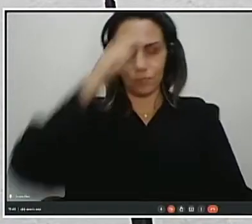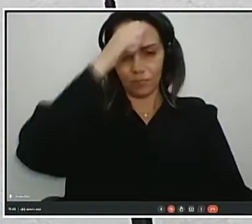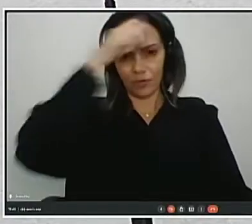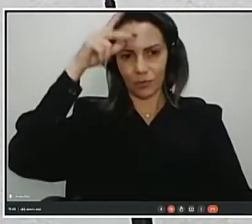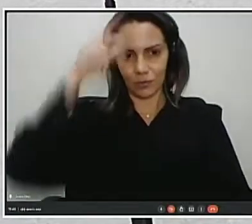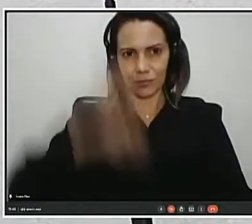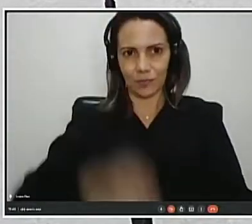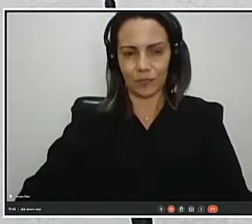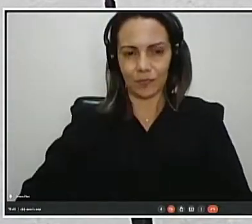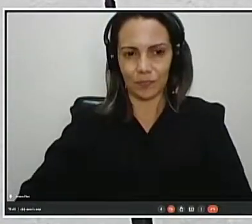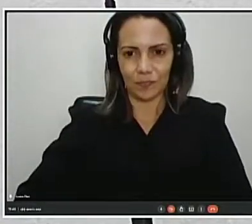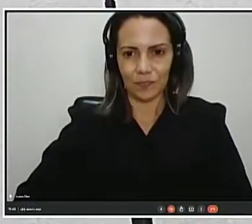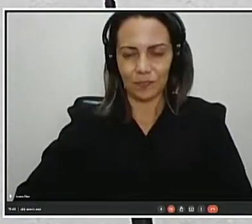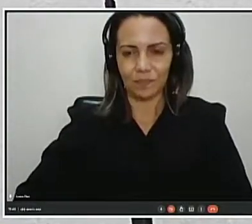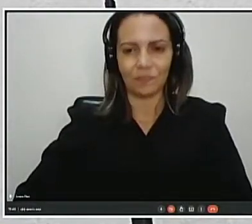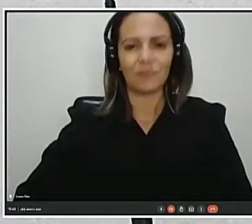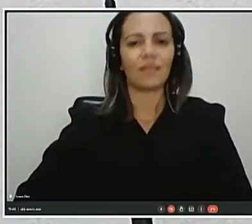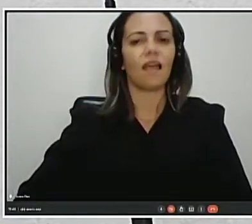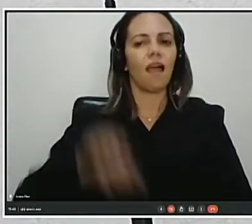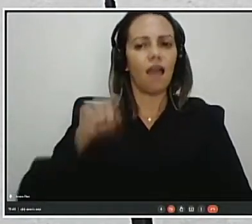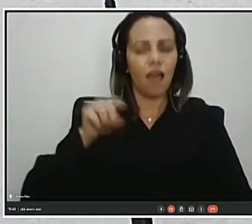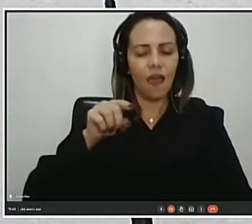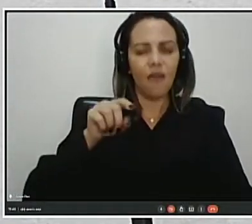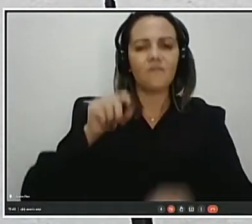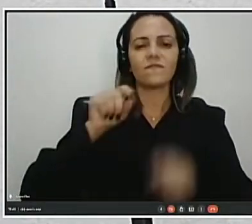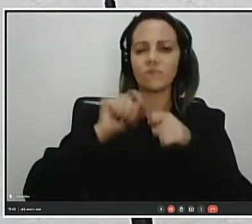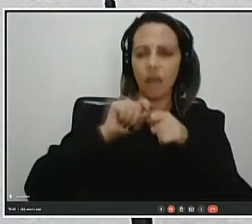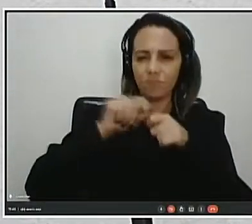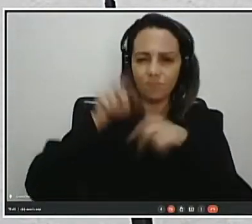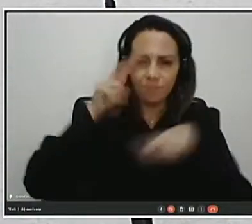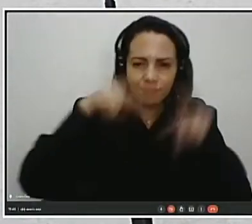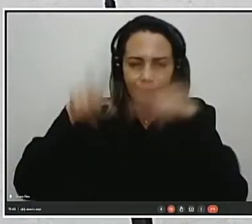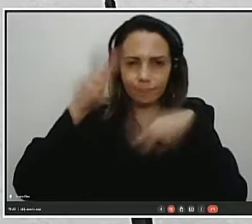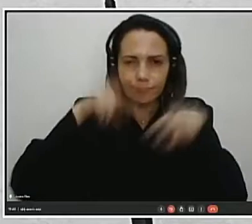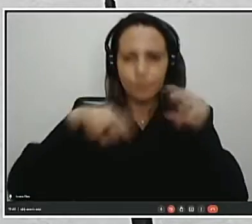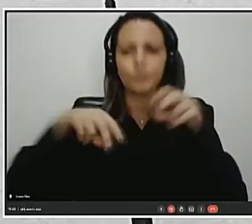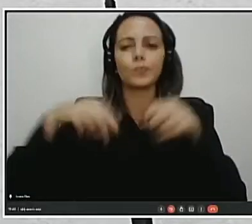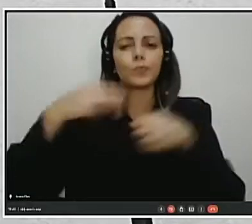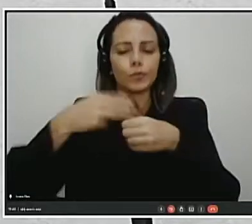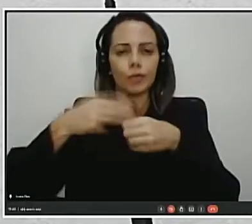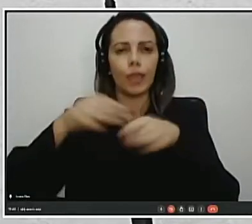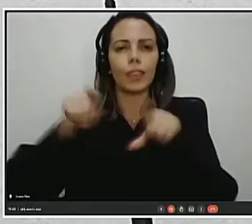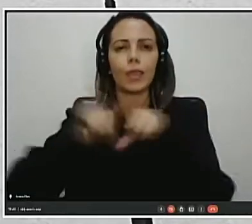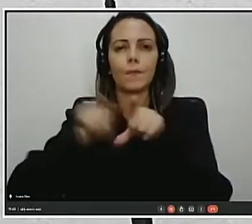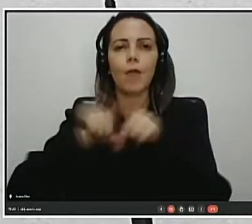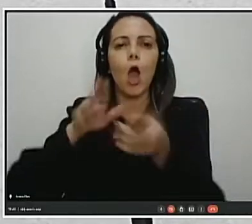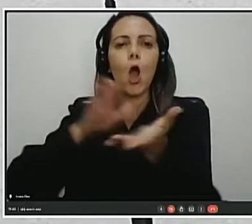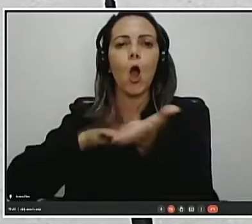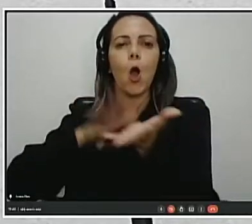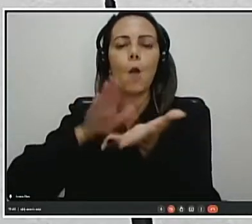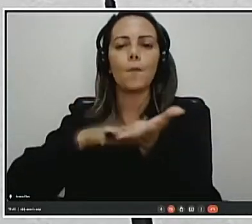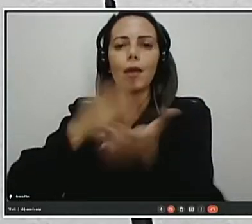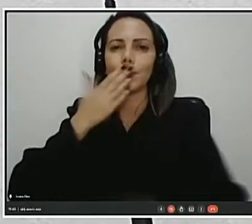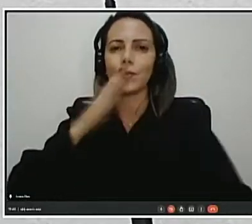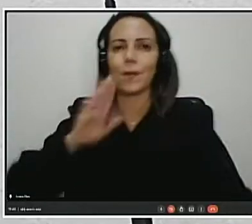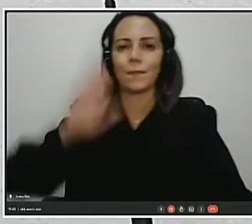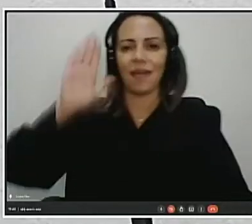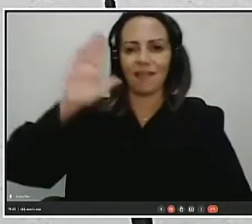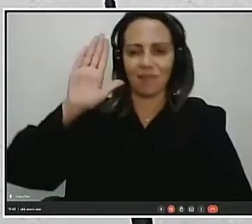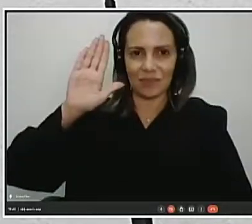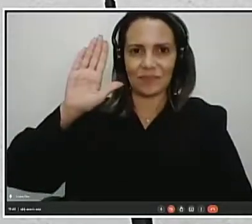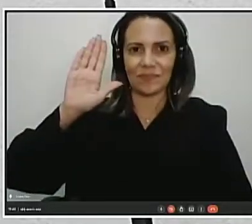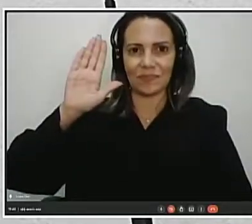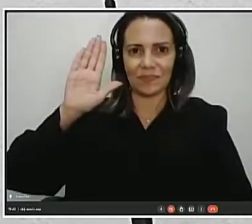União da Vitória, além de legislar e fiscalizar o município, é também cobrar as promessas que são feitas à nossa população.